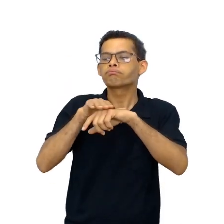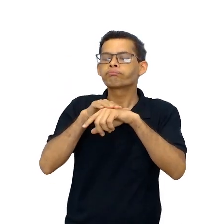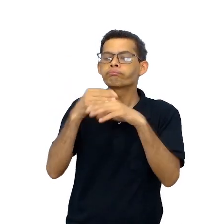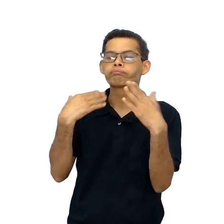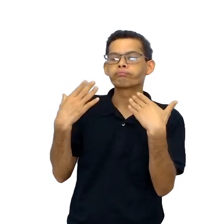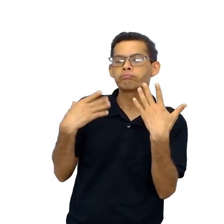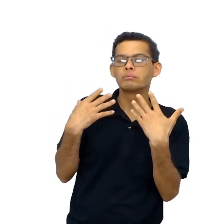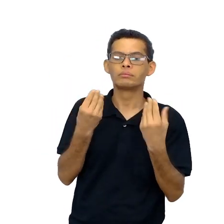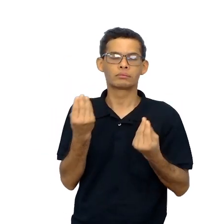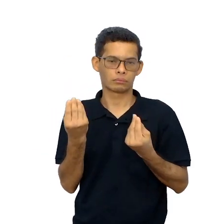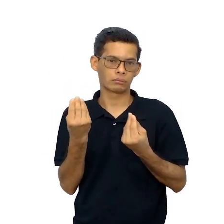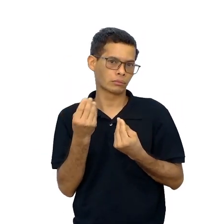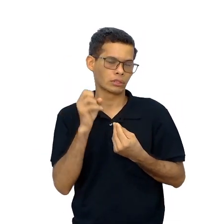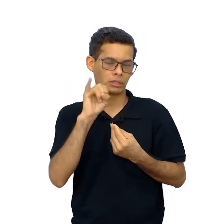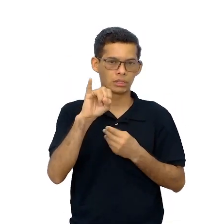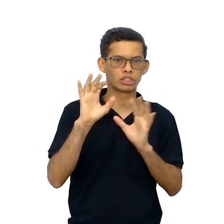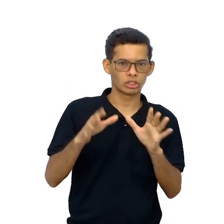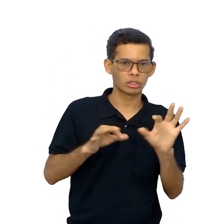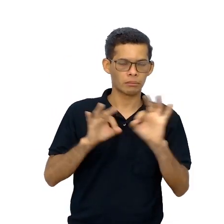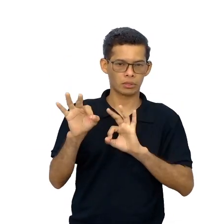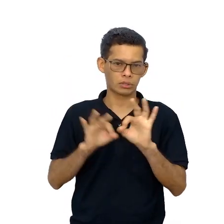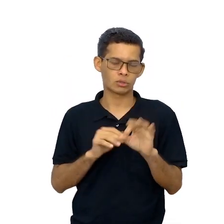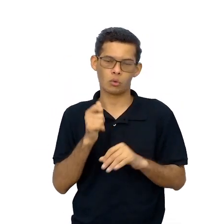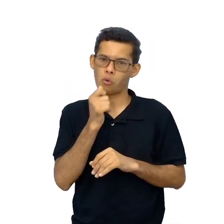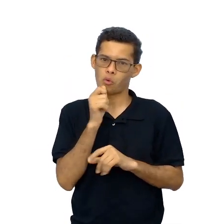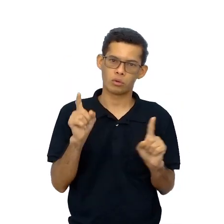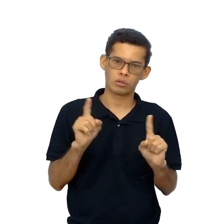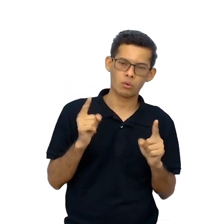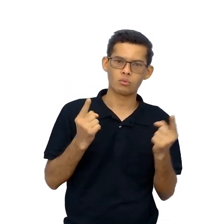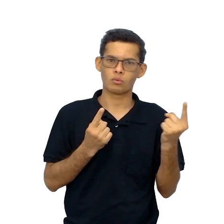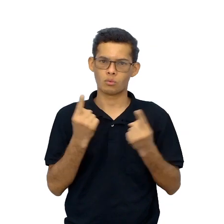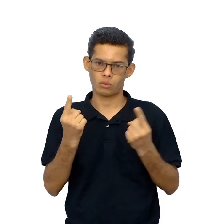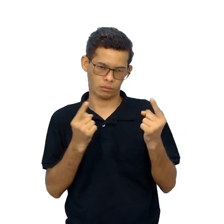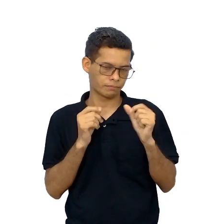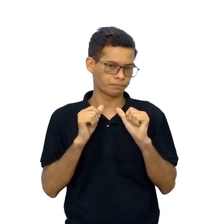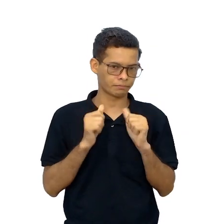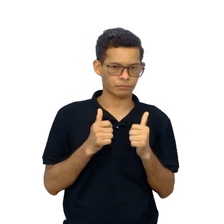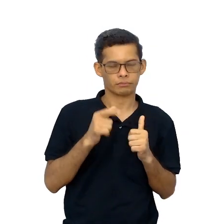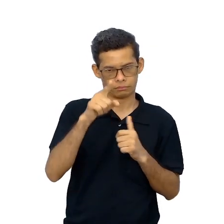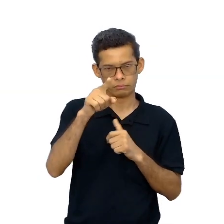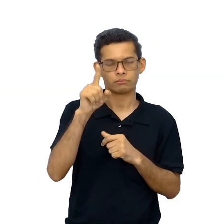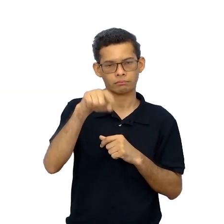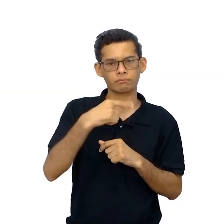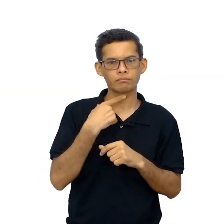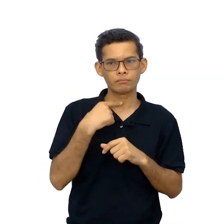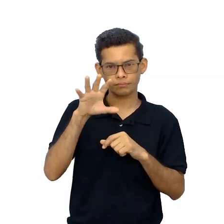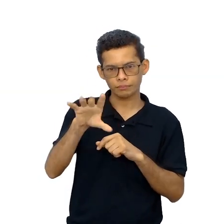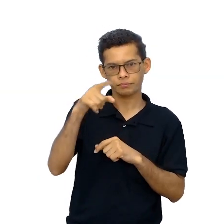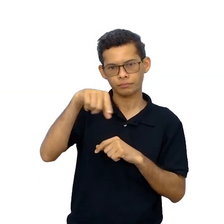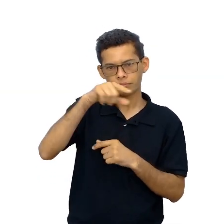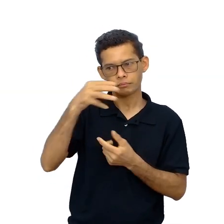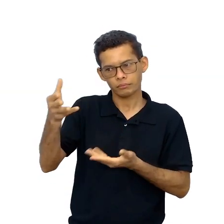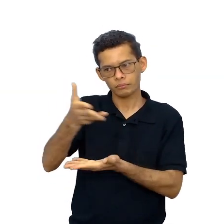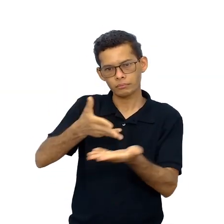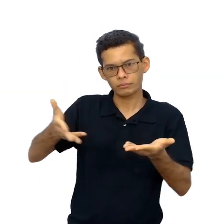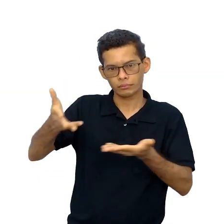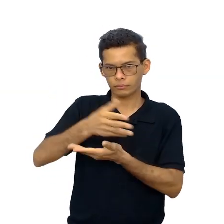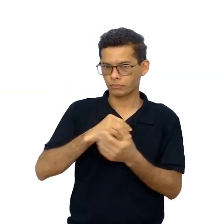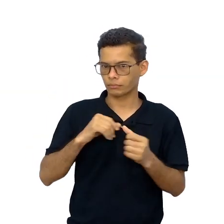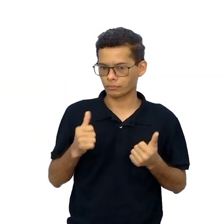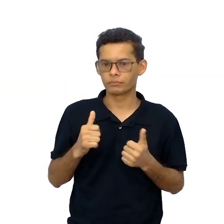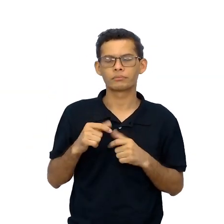traçar esse planejamento, quem ainda não começou, quem já começou, né? Essa é a intenção. Bom, a semana de